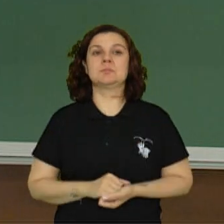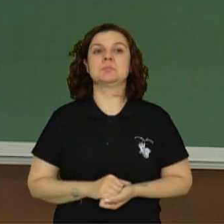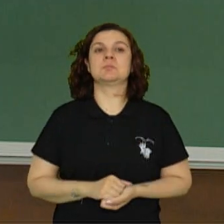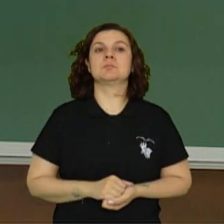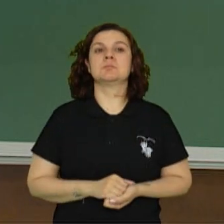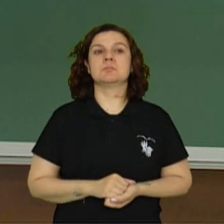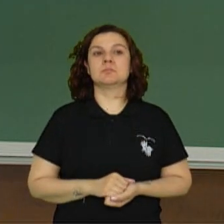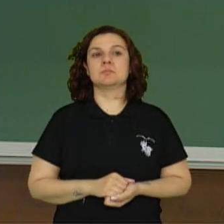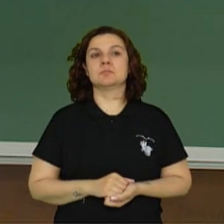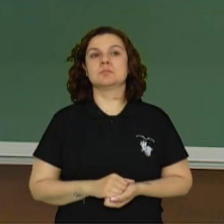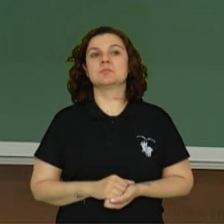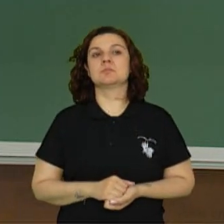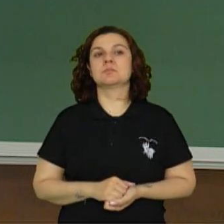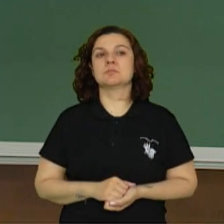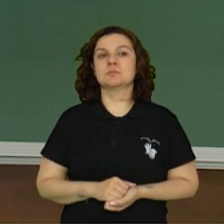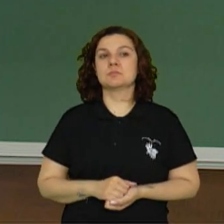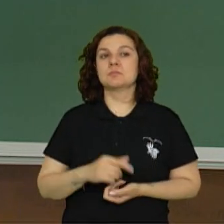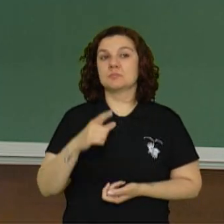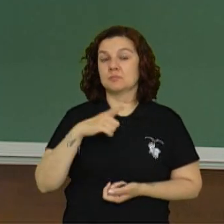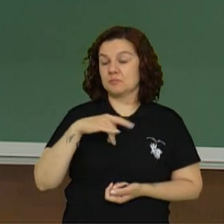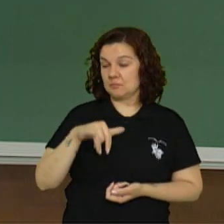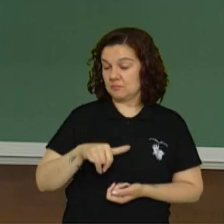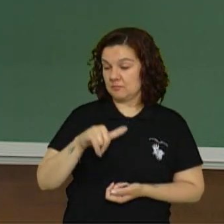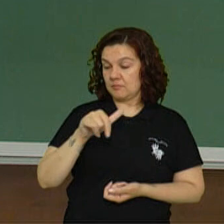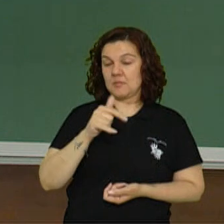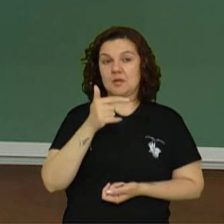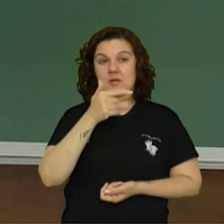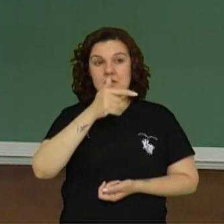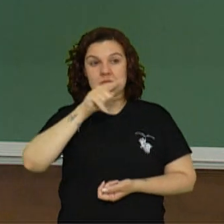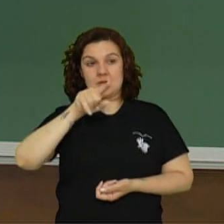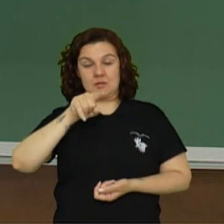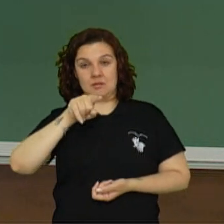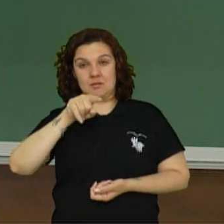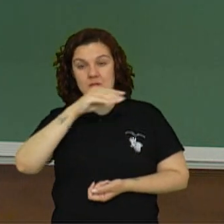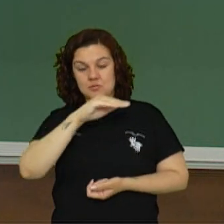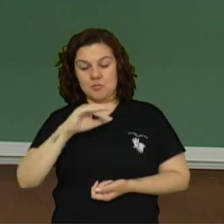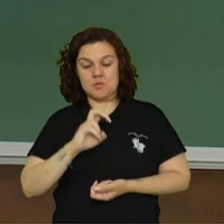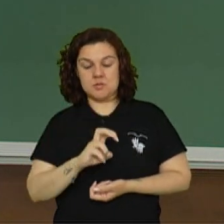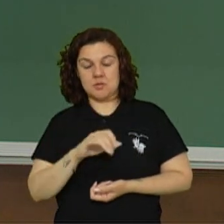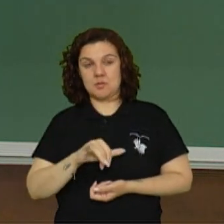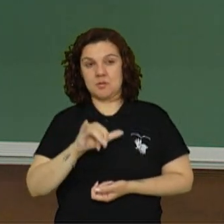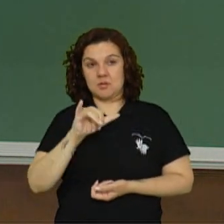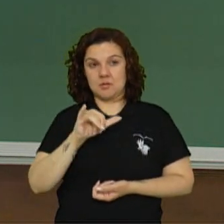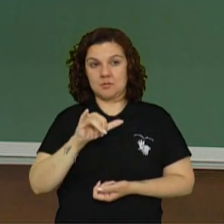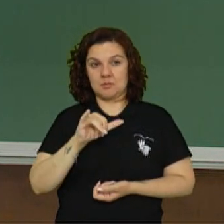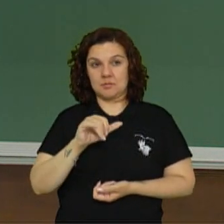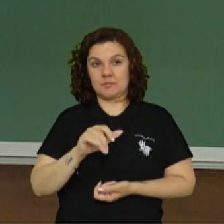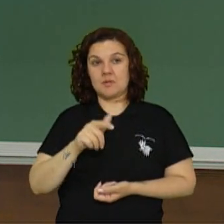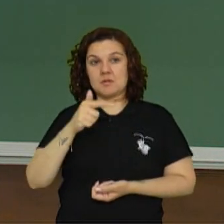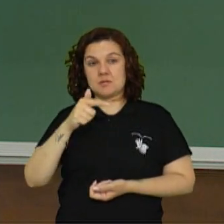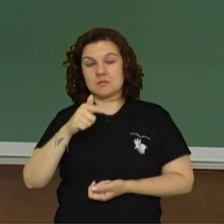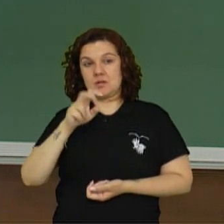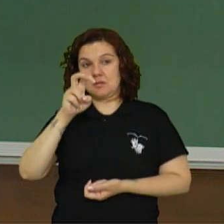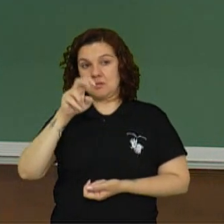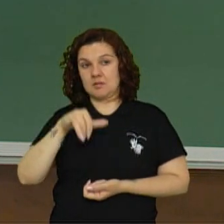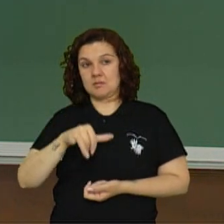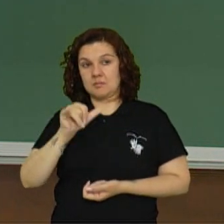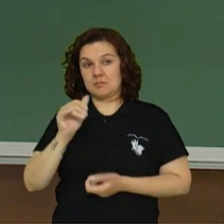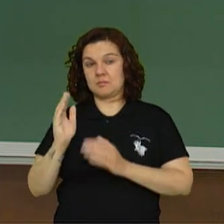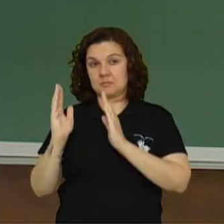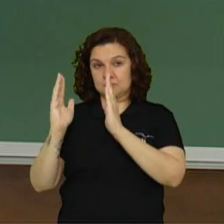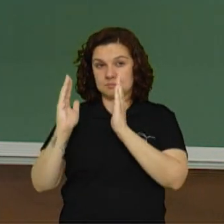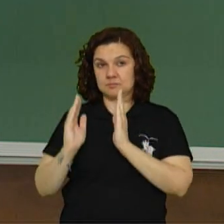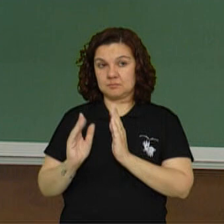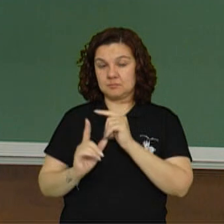também. Então, eu tenho um pedaço Y, 7/5 de Y, 7/5 de Y, está escrito aqui em cima,